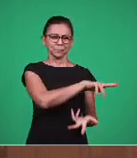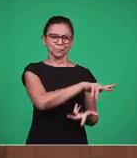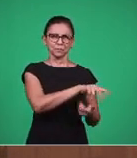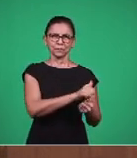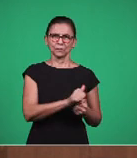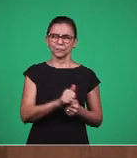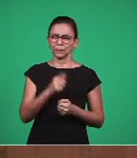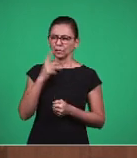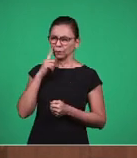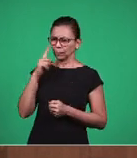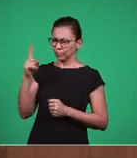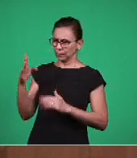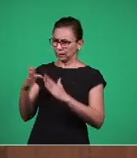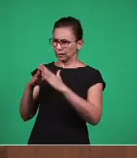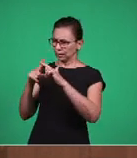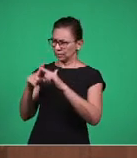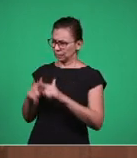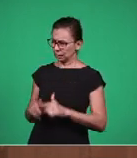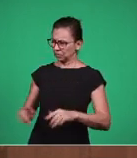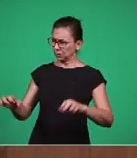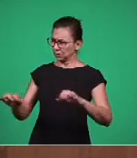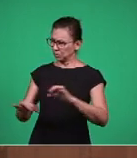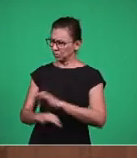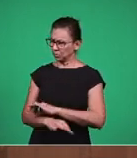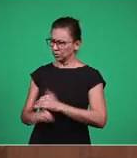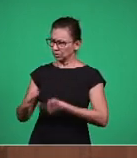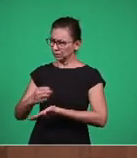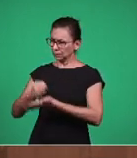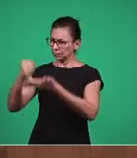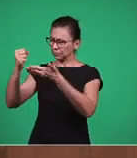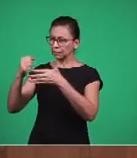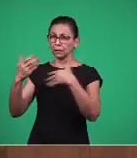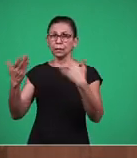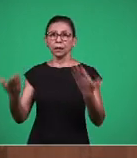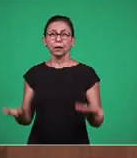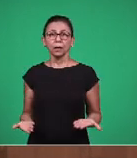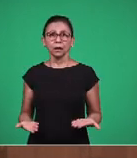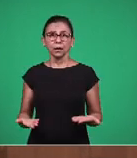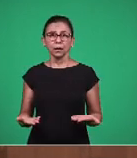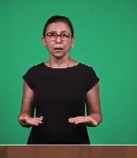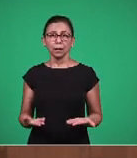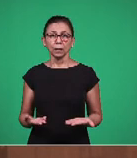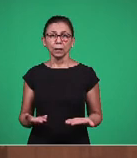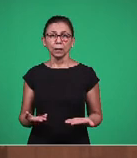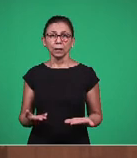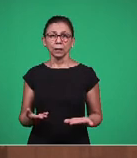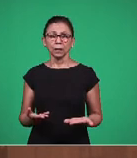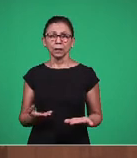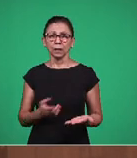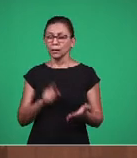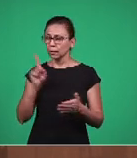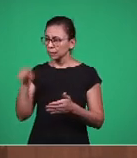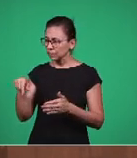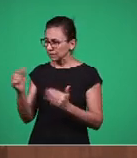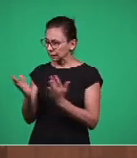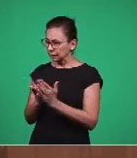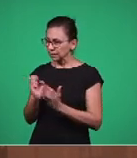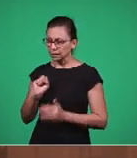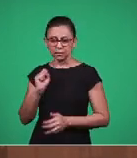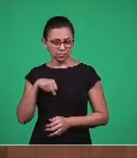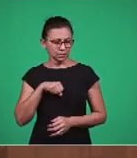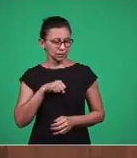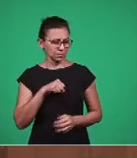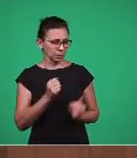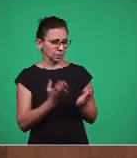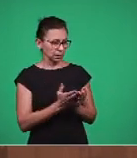com a vestimenta dela. Foi chamada? Foi. Então, foi chamada. Você é crente? Ah, sou crente. Muito bem, está tudo bem. É crente, foi chamado. Está